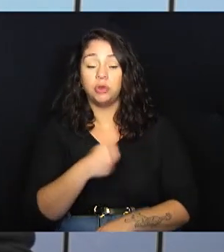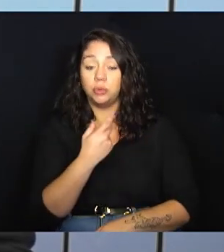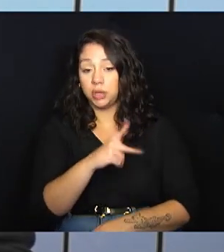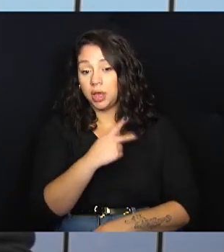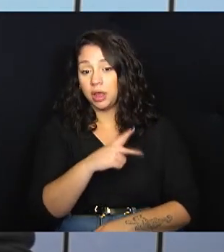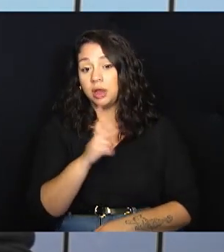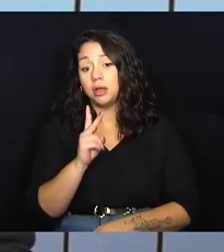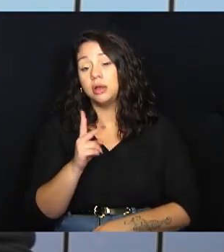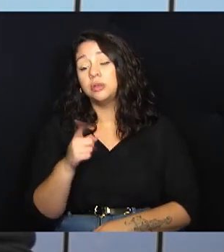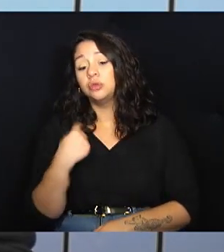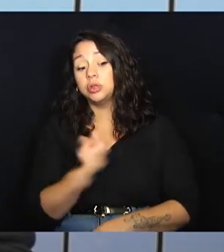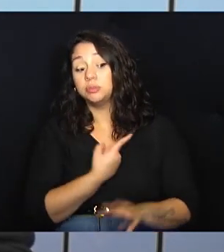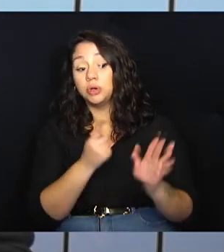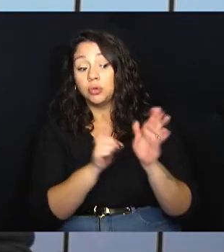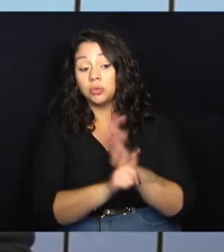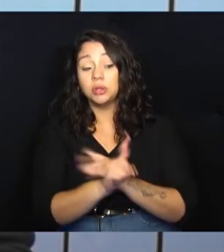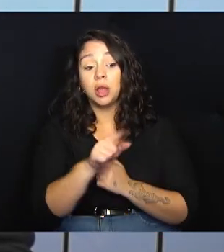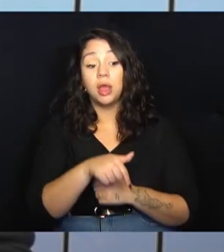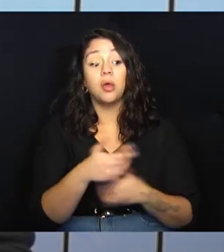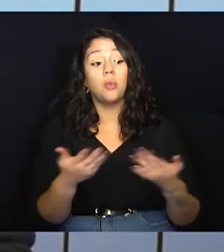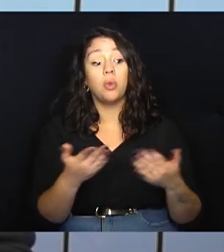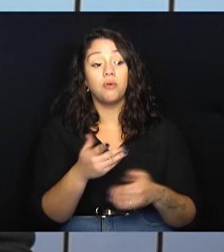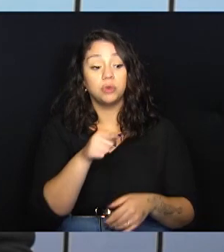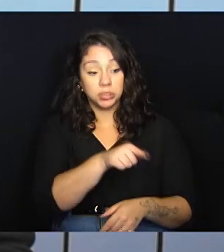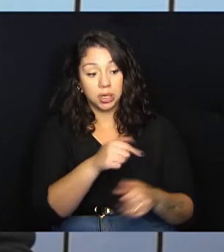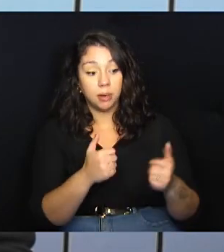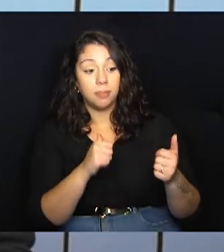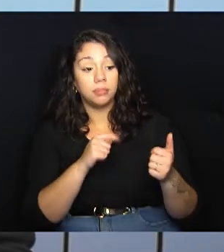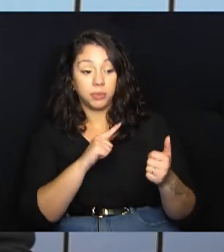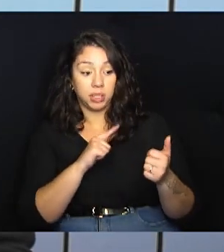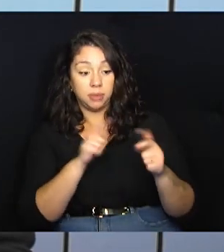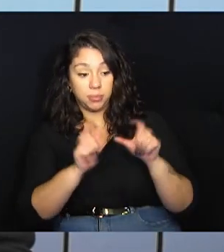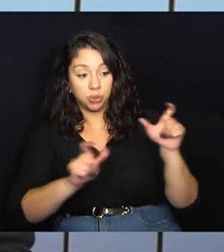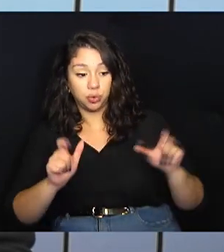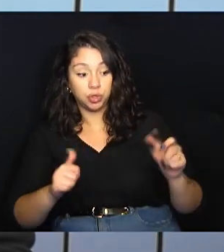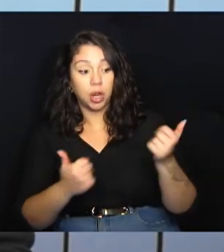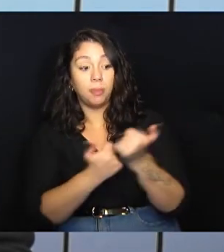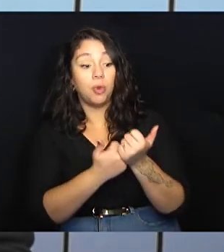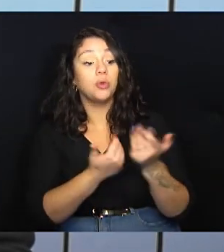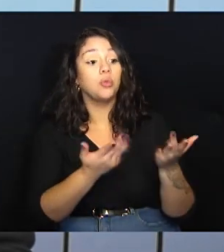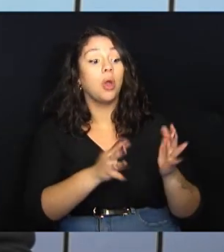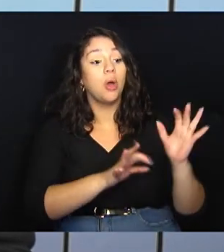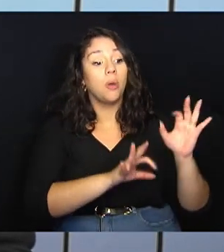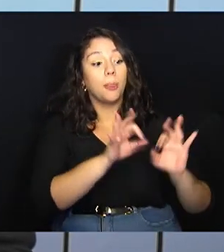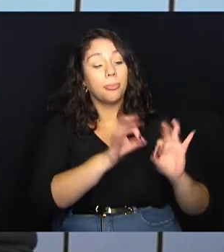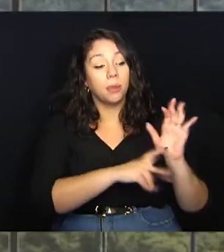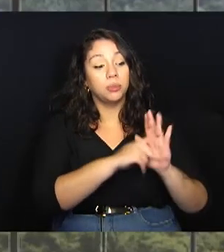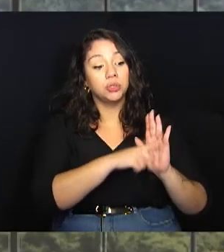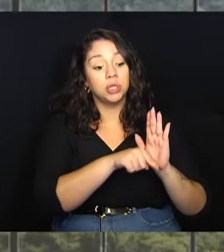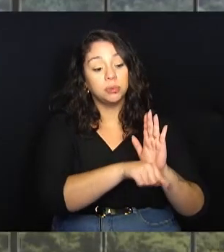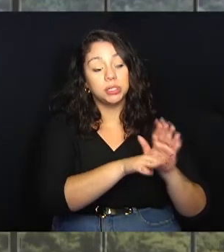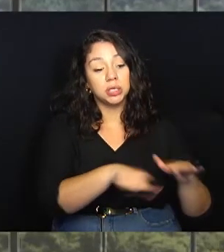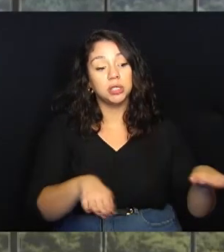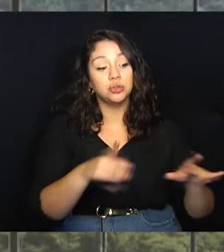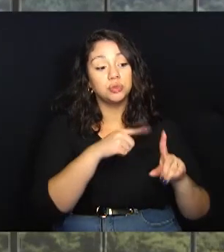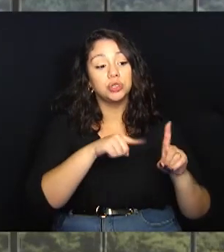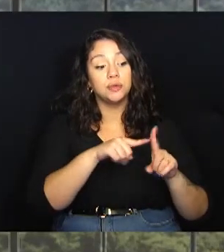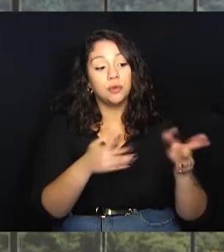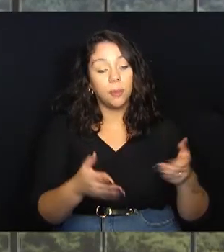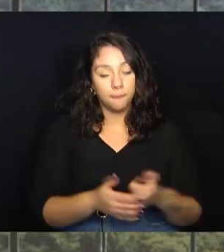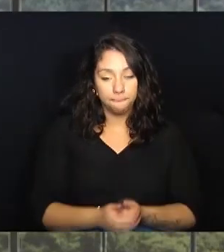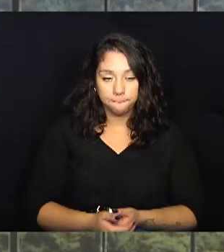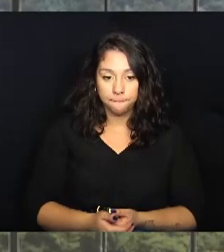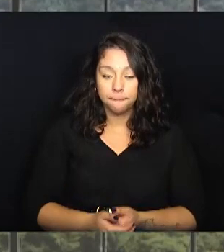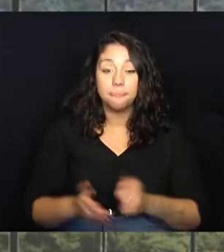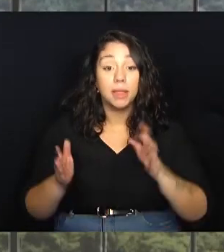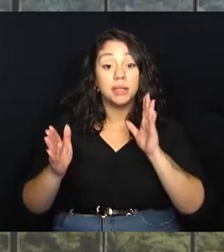nossa pergunta é qual é a rede de apoio e qual o projeto para aquela criança. Tá, e nesse período que essa família